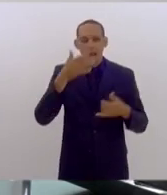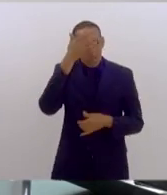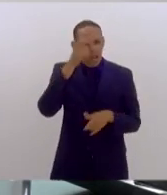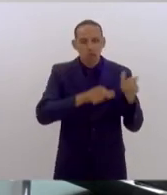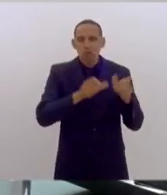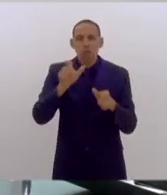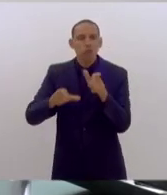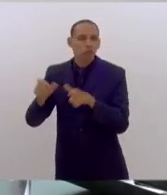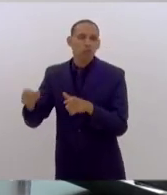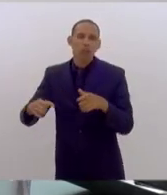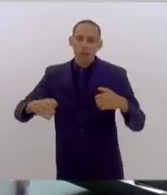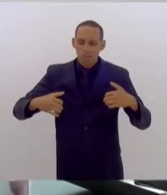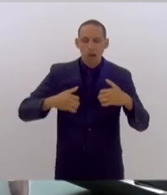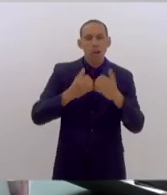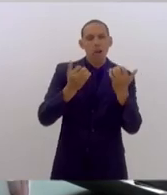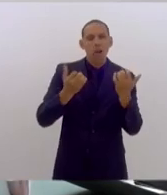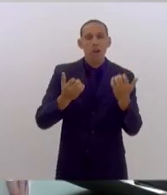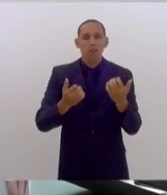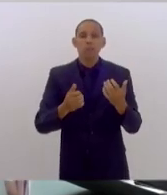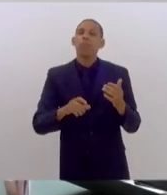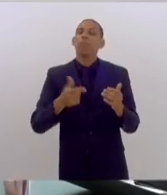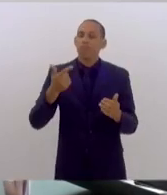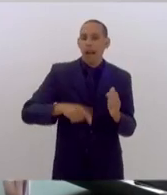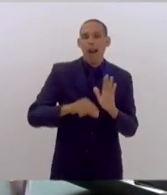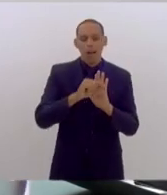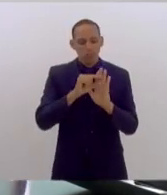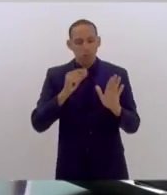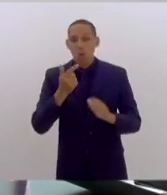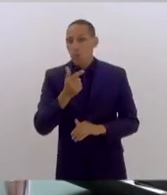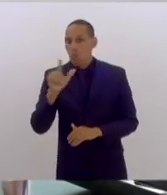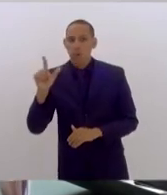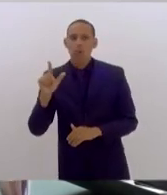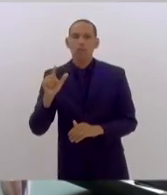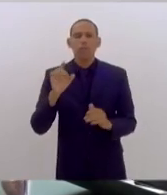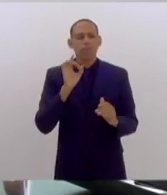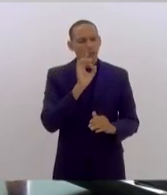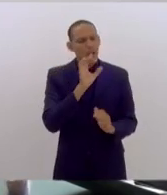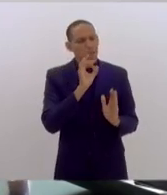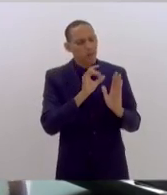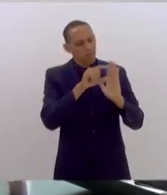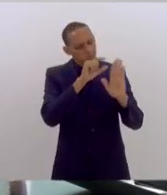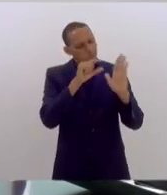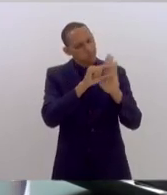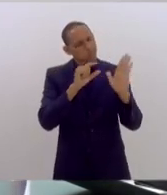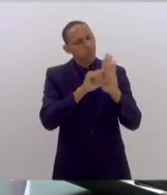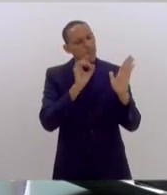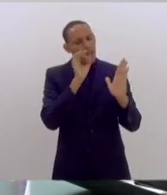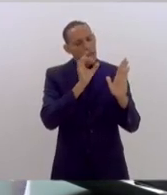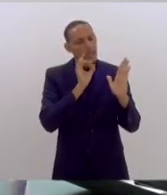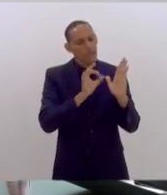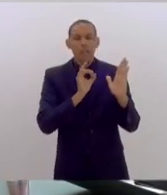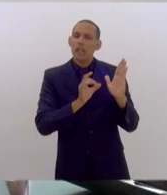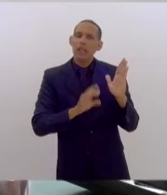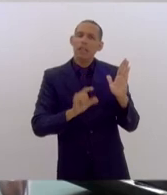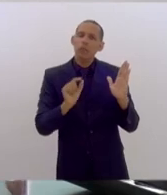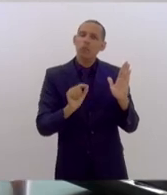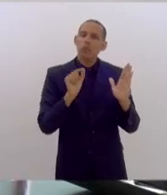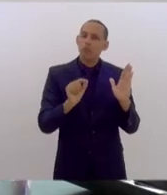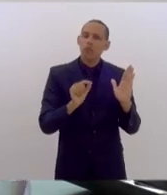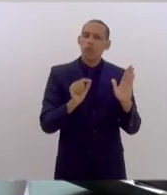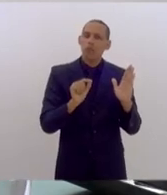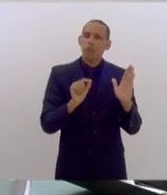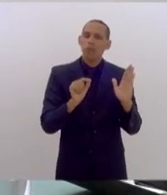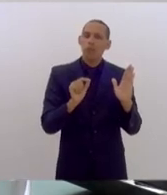acidente né Depois nós temos ainda e cada um de cada uma dessas sessões essa um